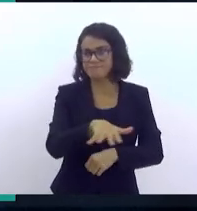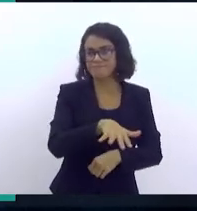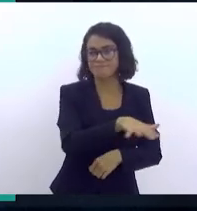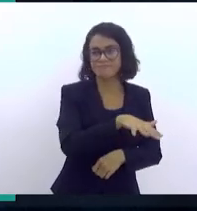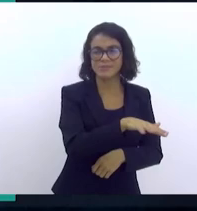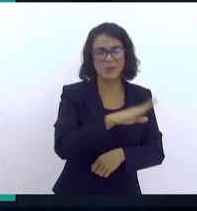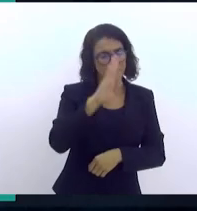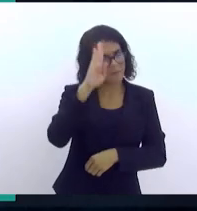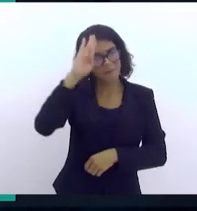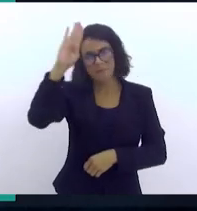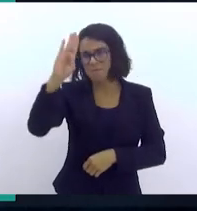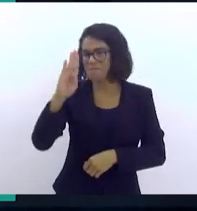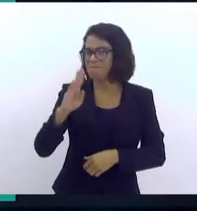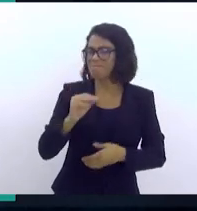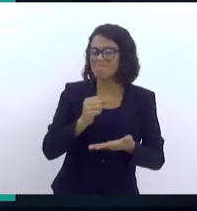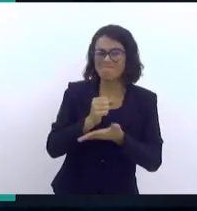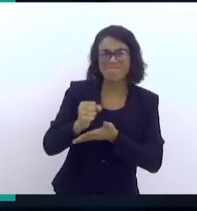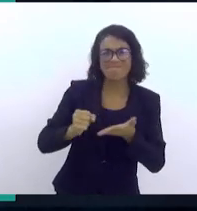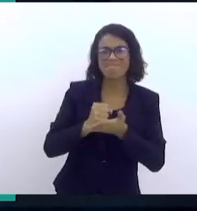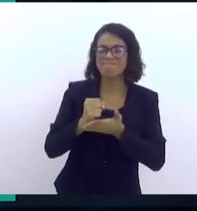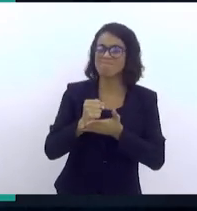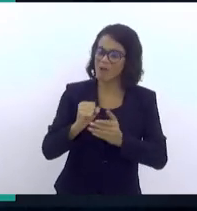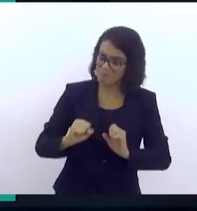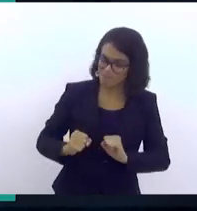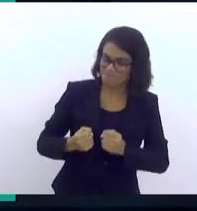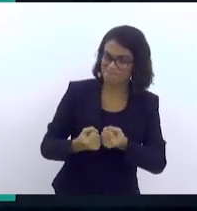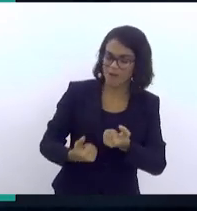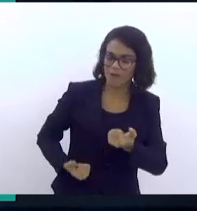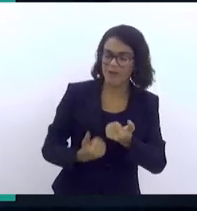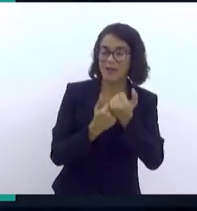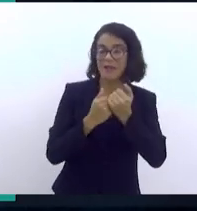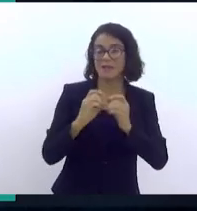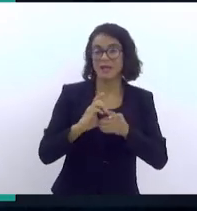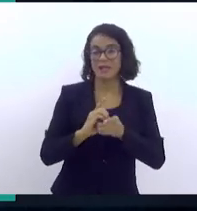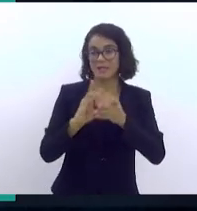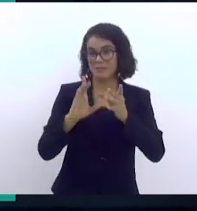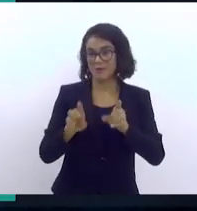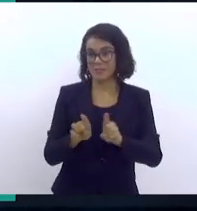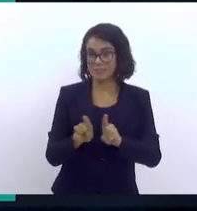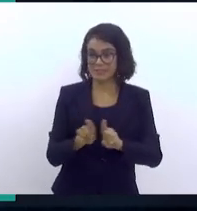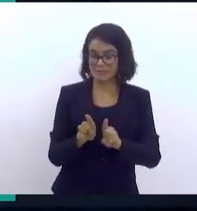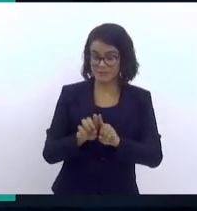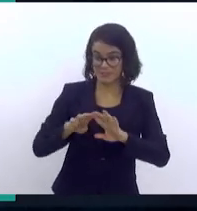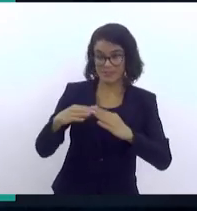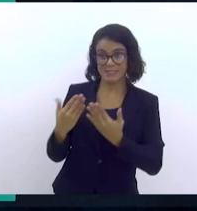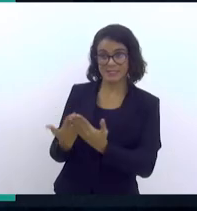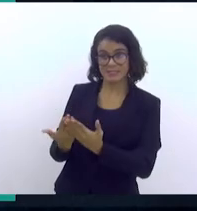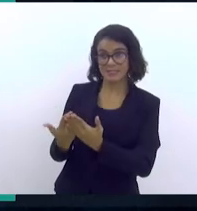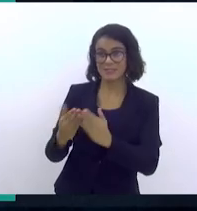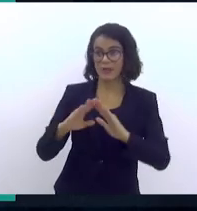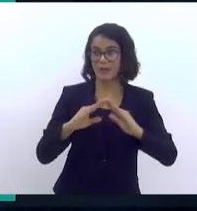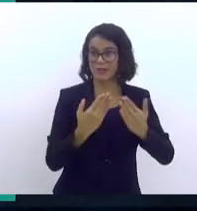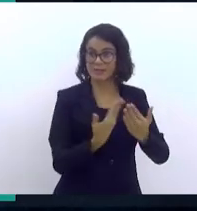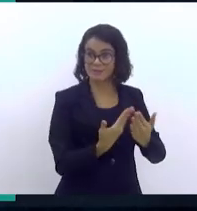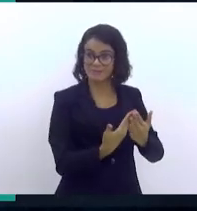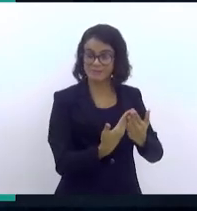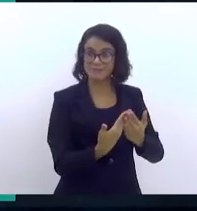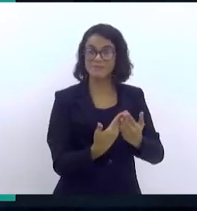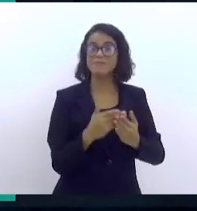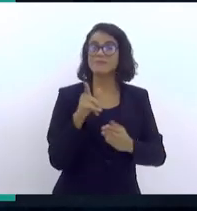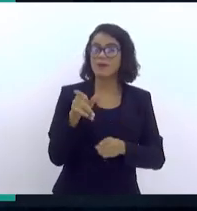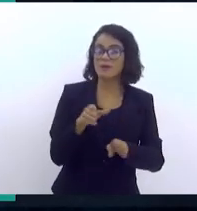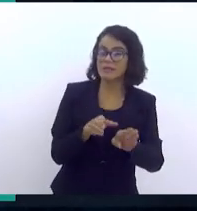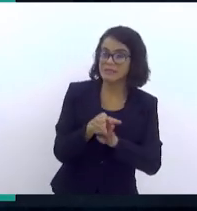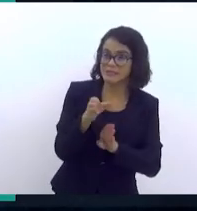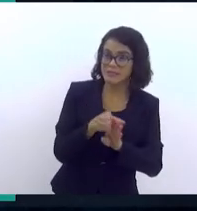são fundamentais para o fortalecimento da democracia e também para o fortalecimento dessas escolas e então esse